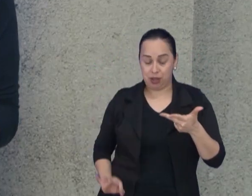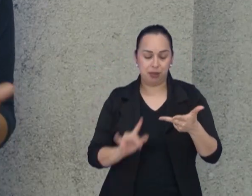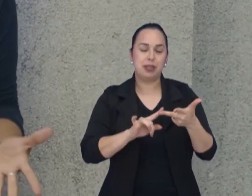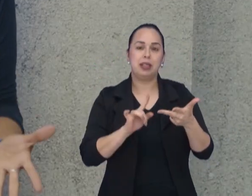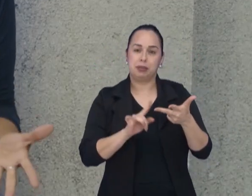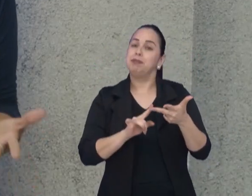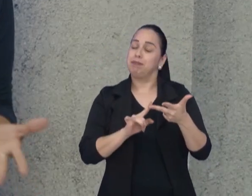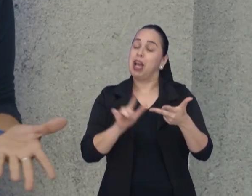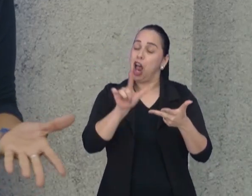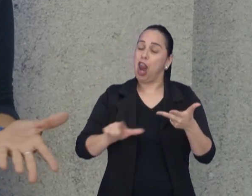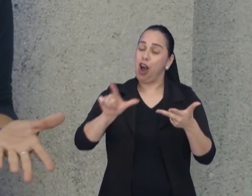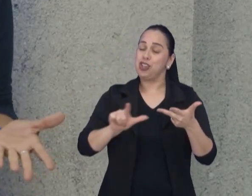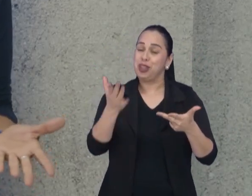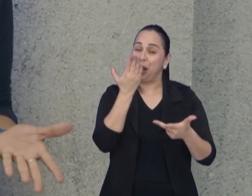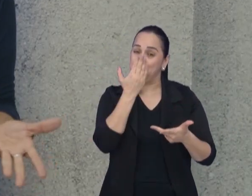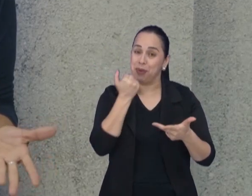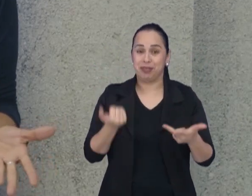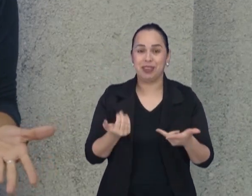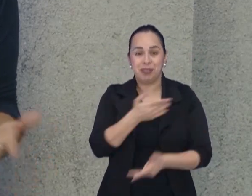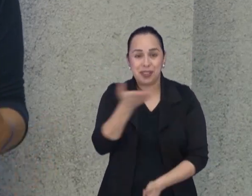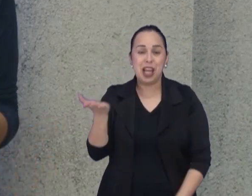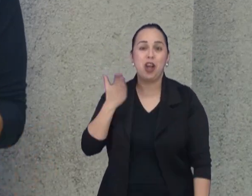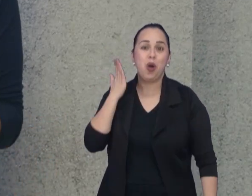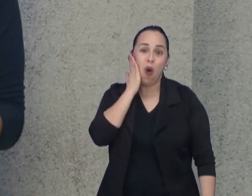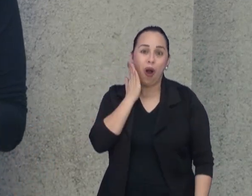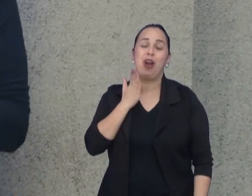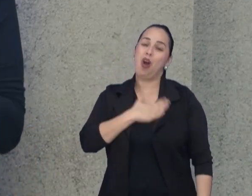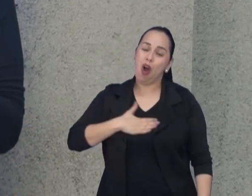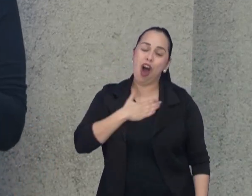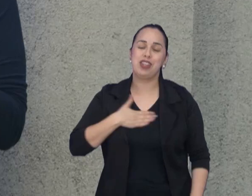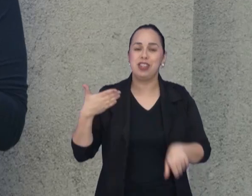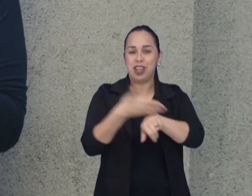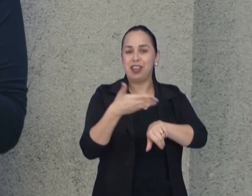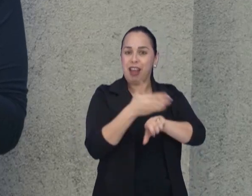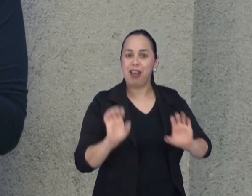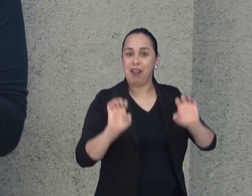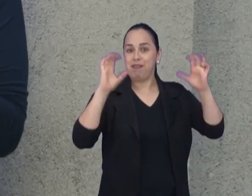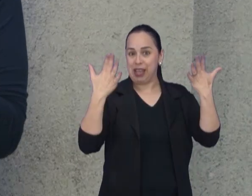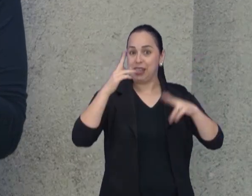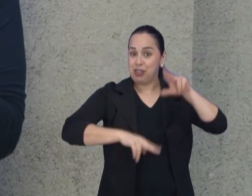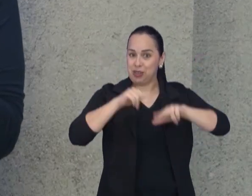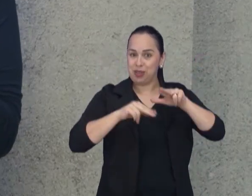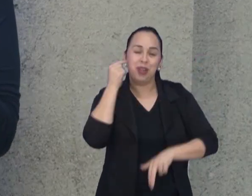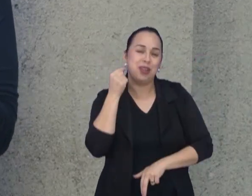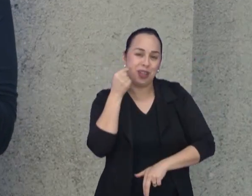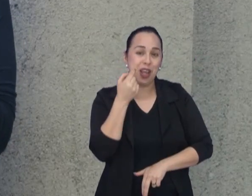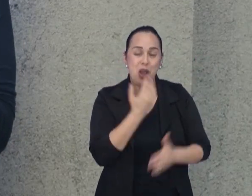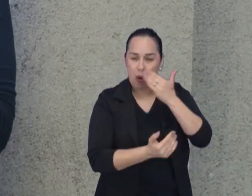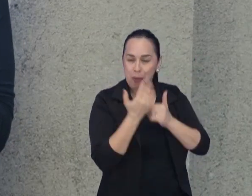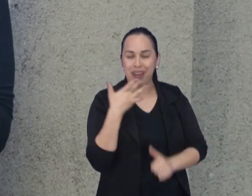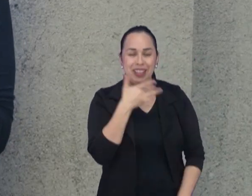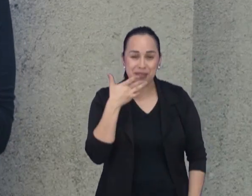entretenimento e, é claro, o da alimentação. Quem não gosta de ir à quermesse e se deliciar com as iguarias da culinária junina, não é